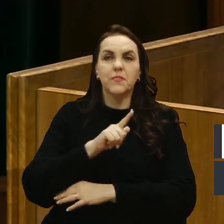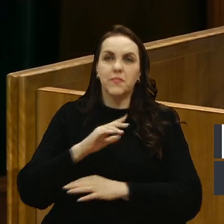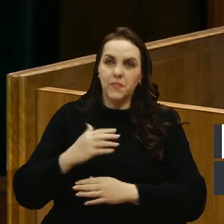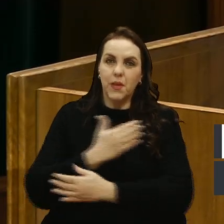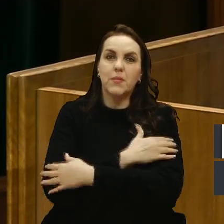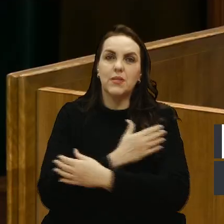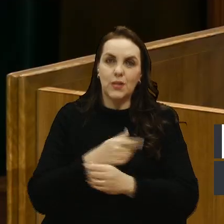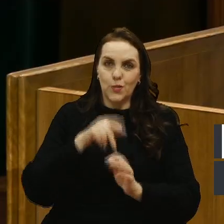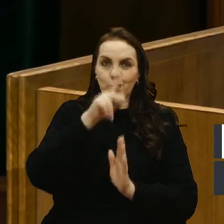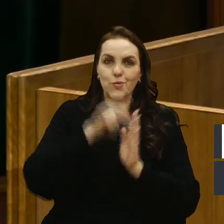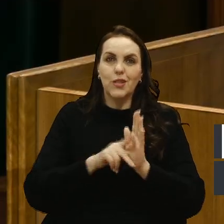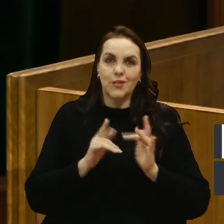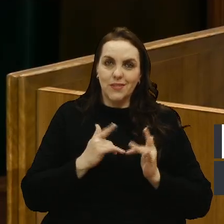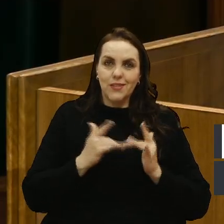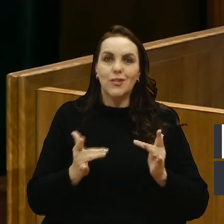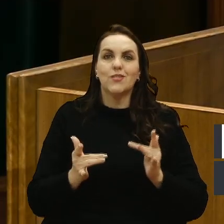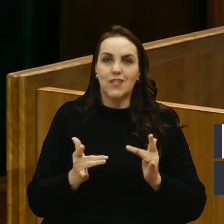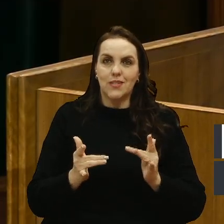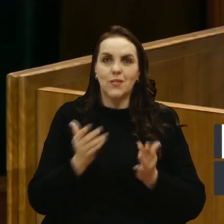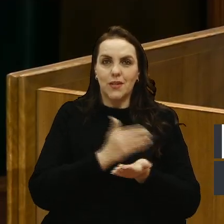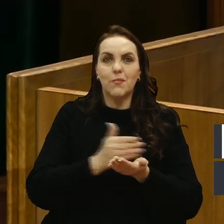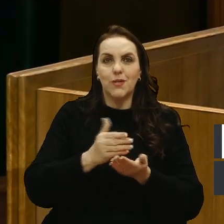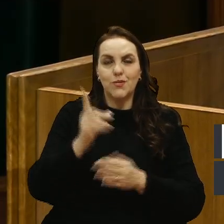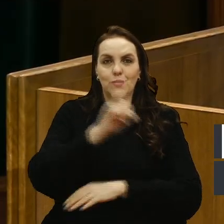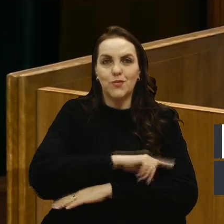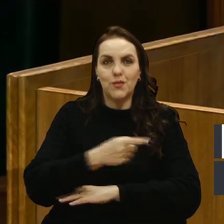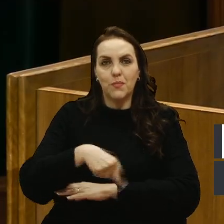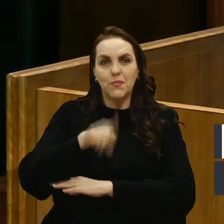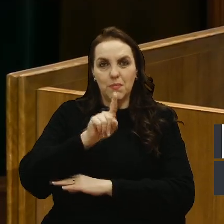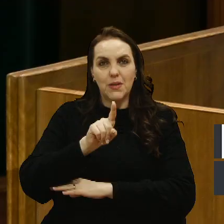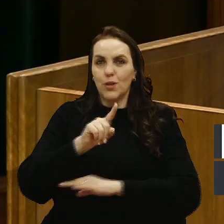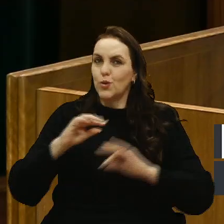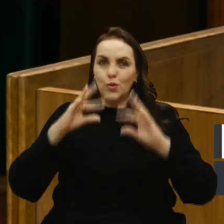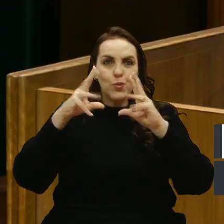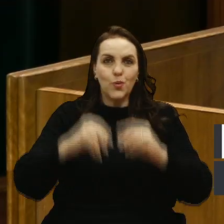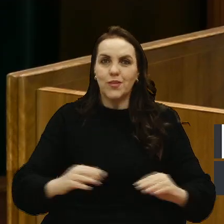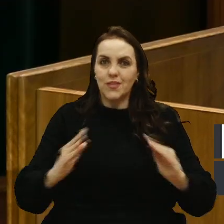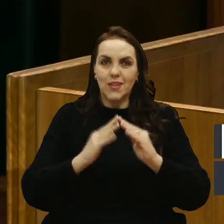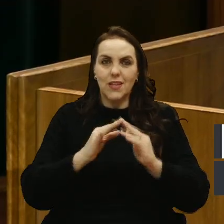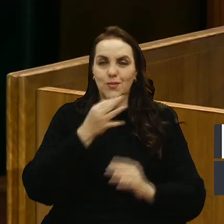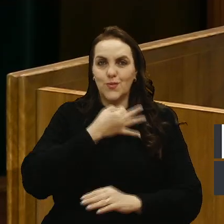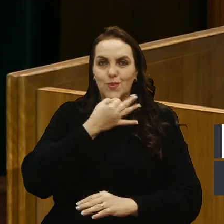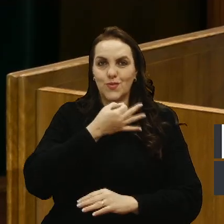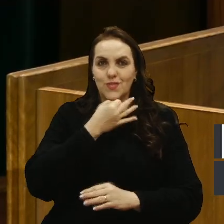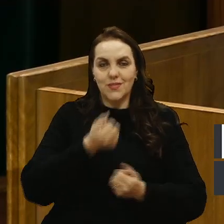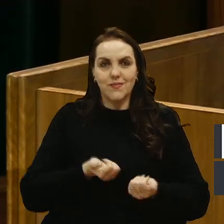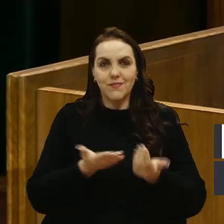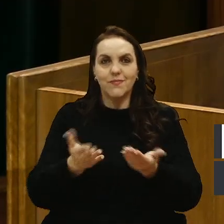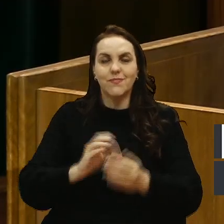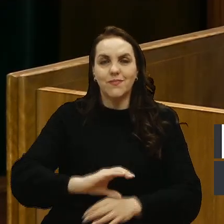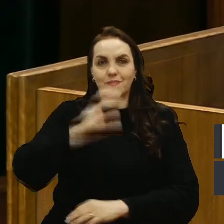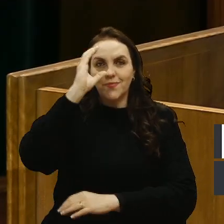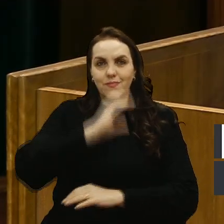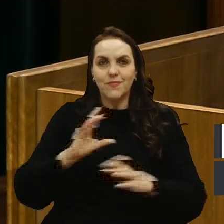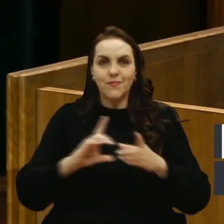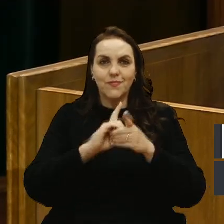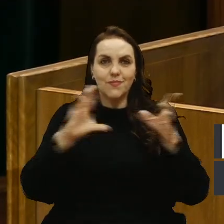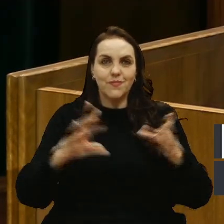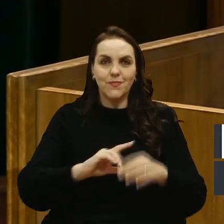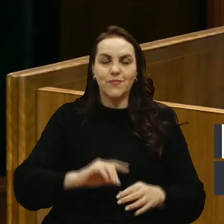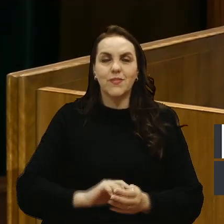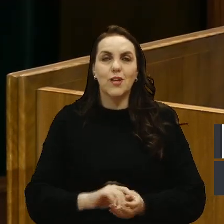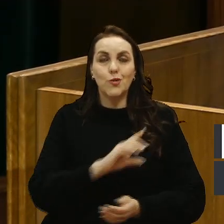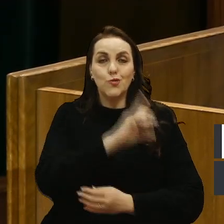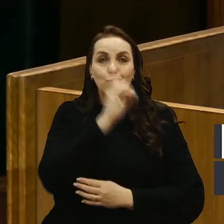esse projeto com dedicação. A partir do dia 1º estaremos em todas as casas de Caxias do Sul, levando cidadania, democracia e direito à